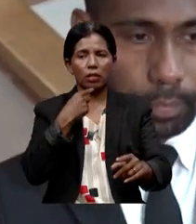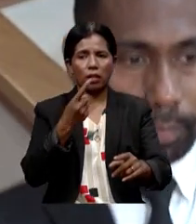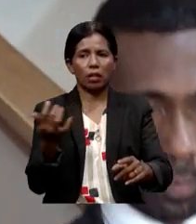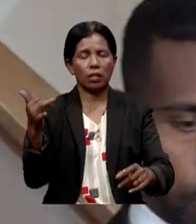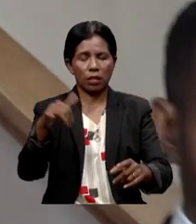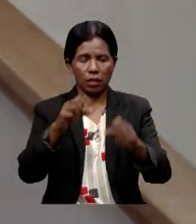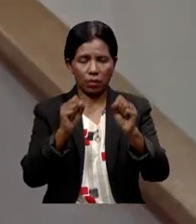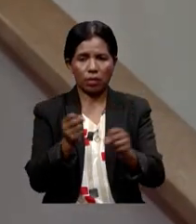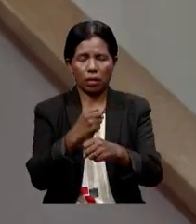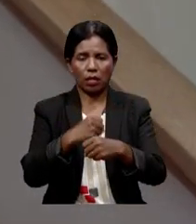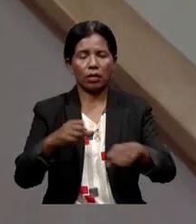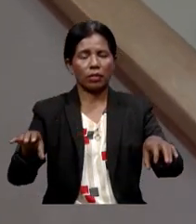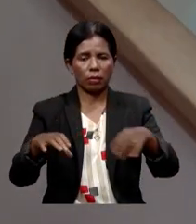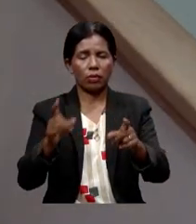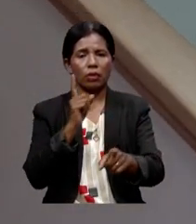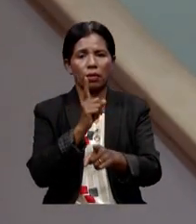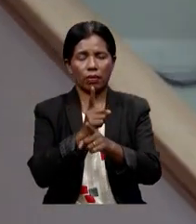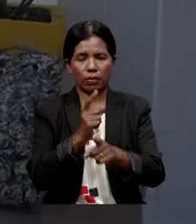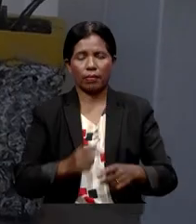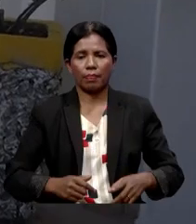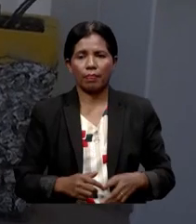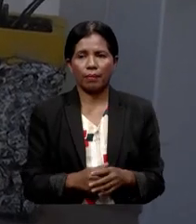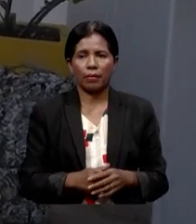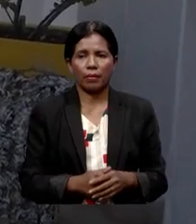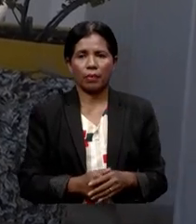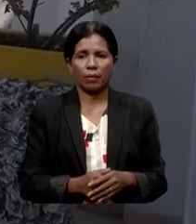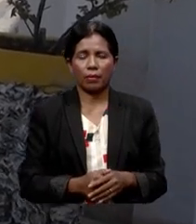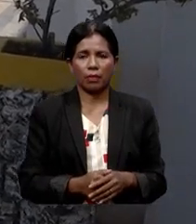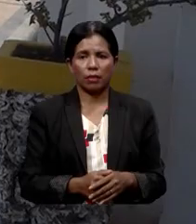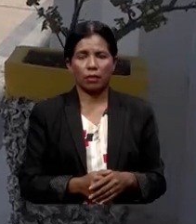atu bele halau serviço hololos. Mateus Romário, bem-vindo a Simenes, Giamento.